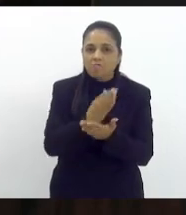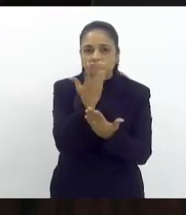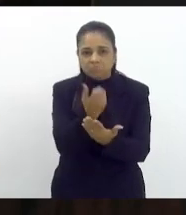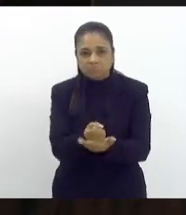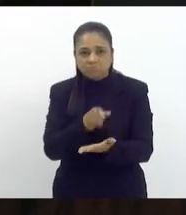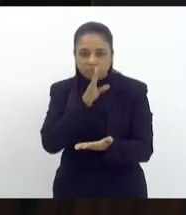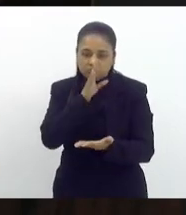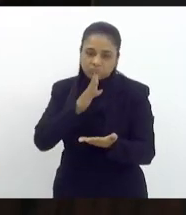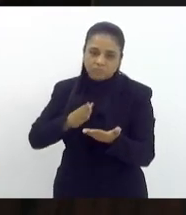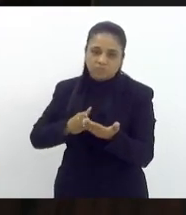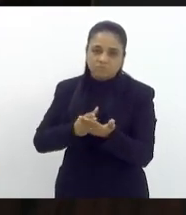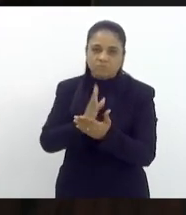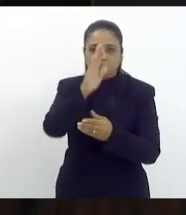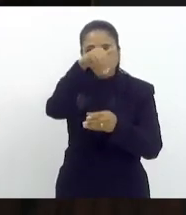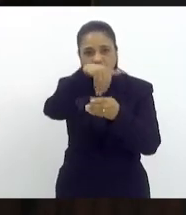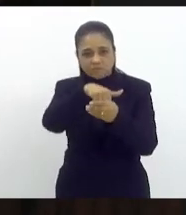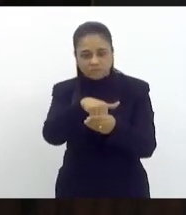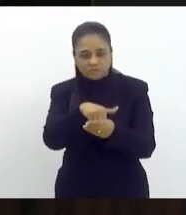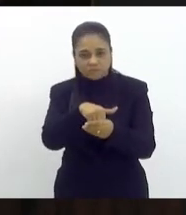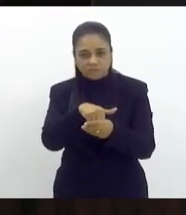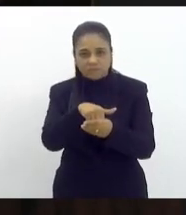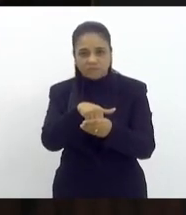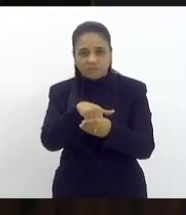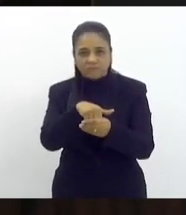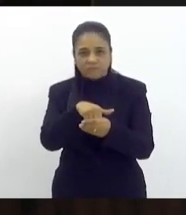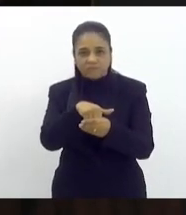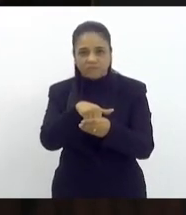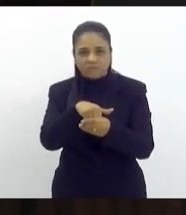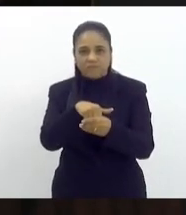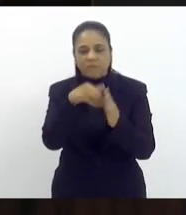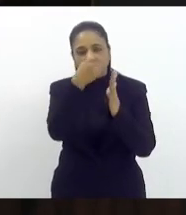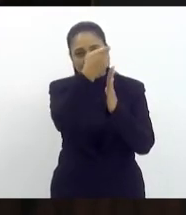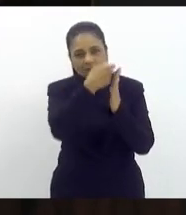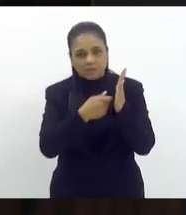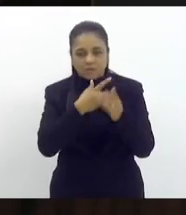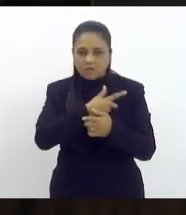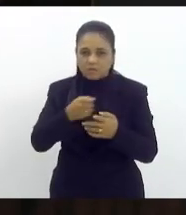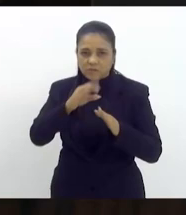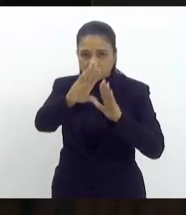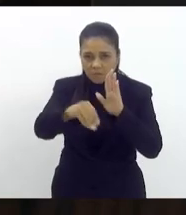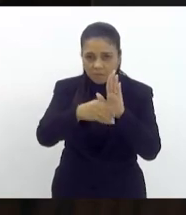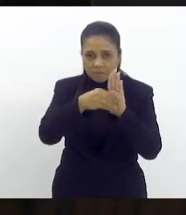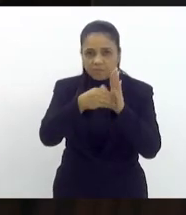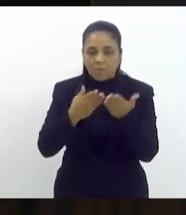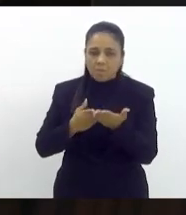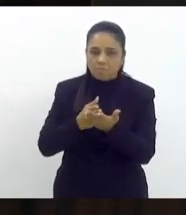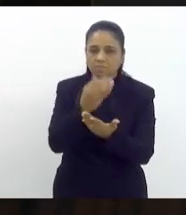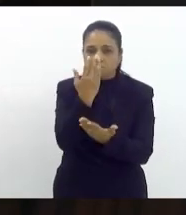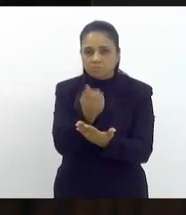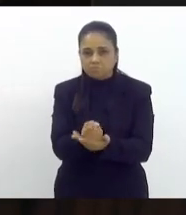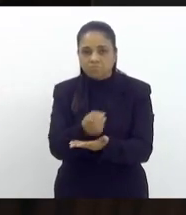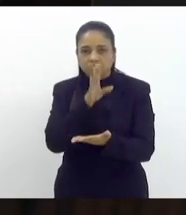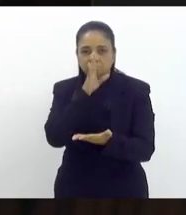aprovado em votação a redação do vencido a se emendado